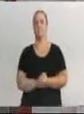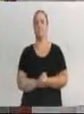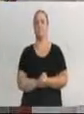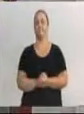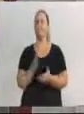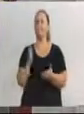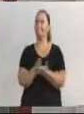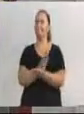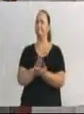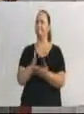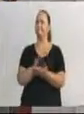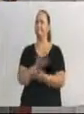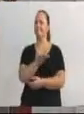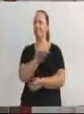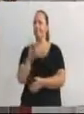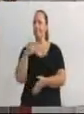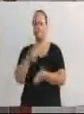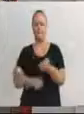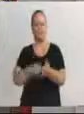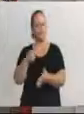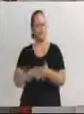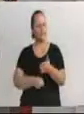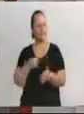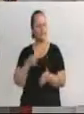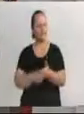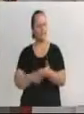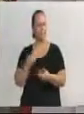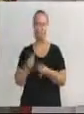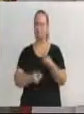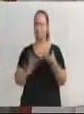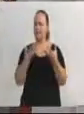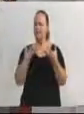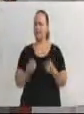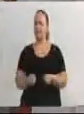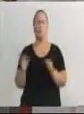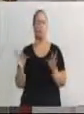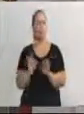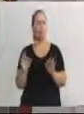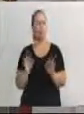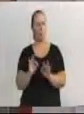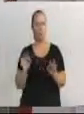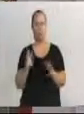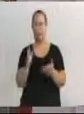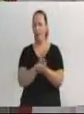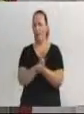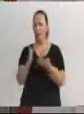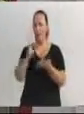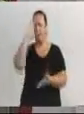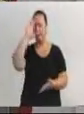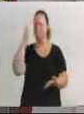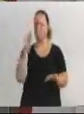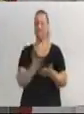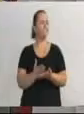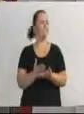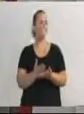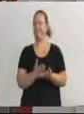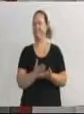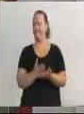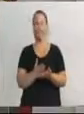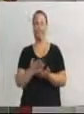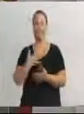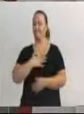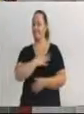insistem em não aceitar enquanto alguns enquanto alguns insistem em não acreditar o prefeito napoleão